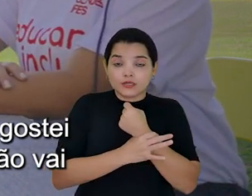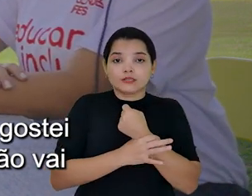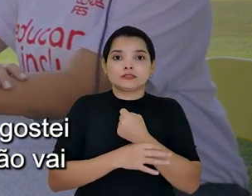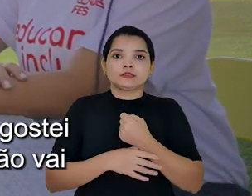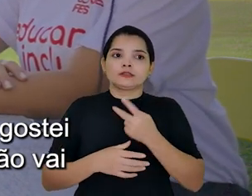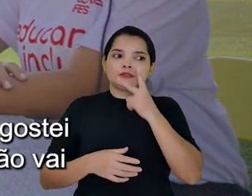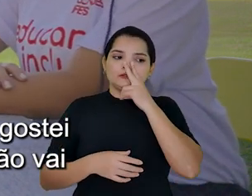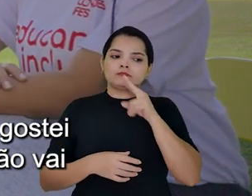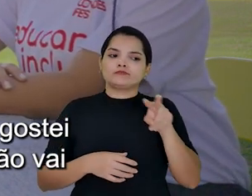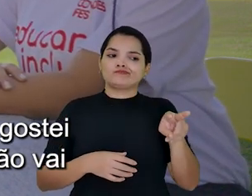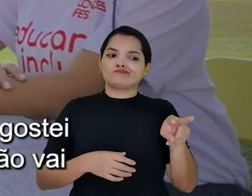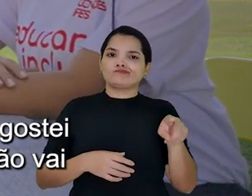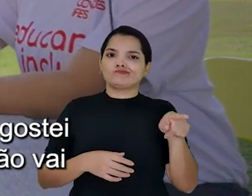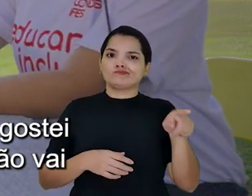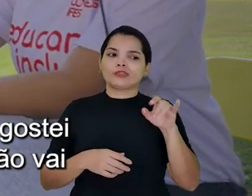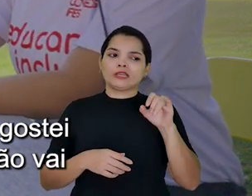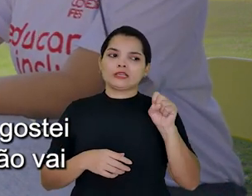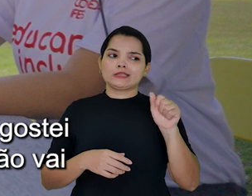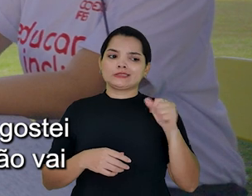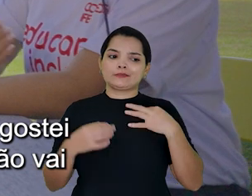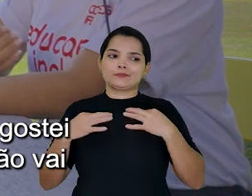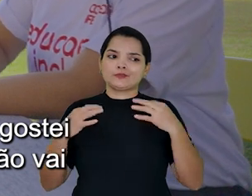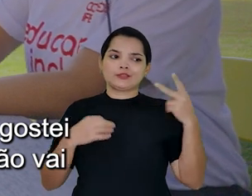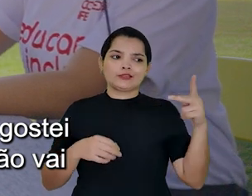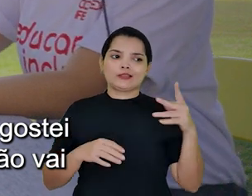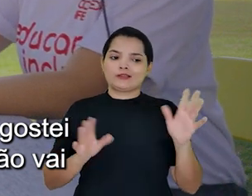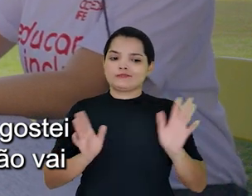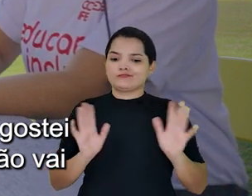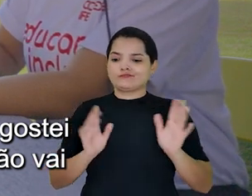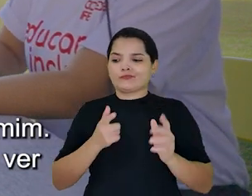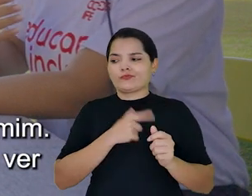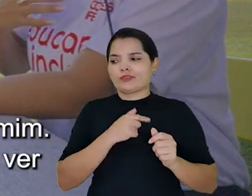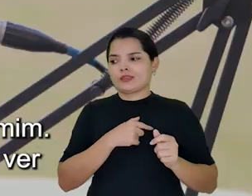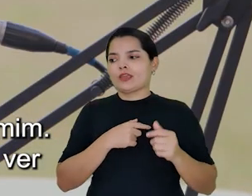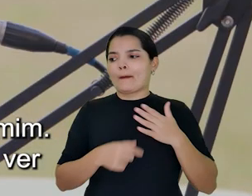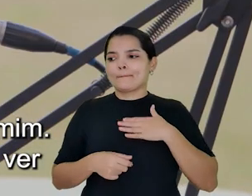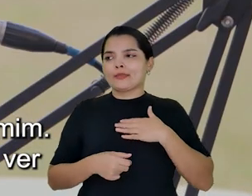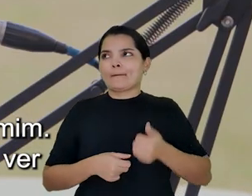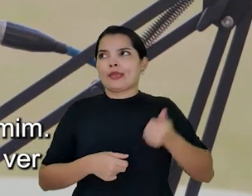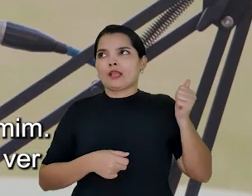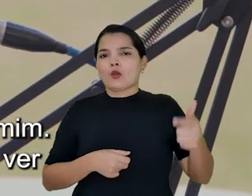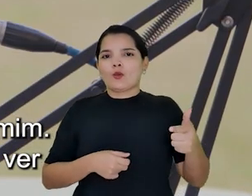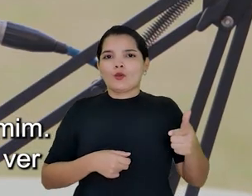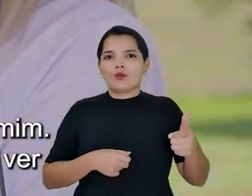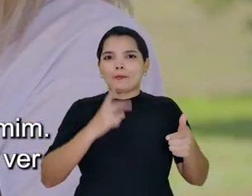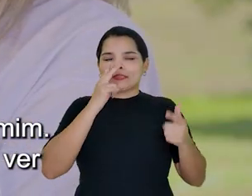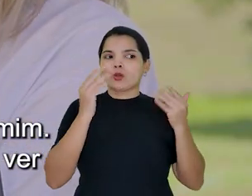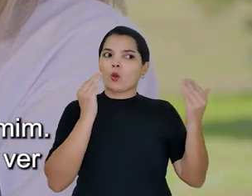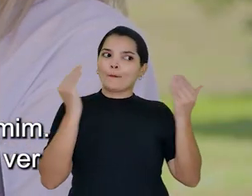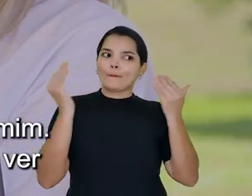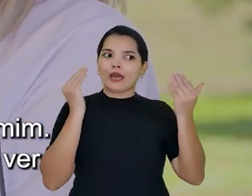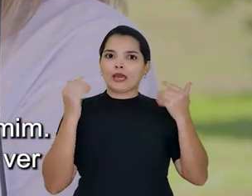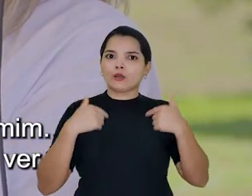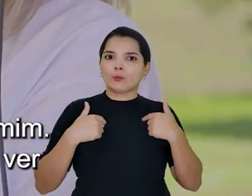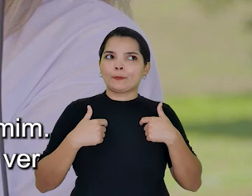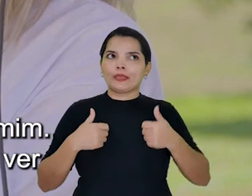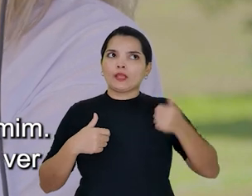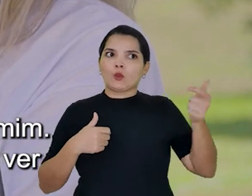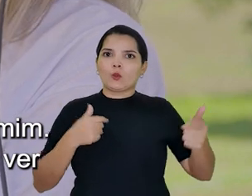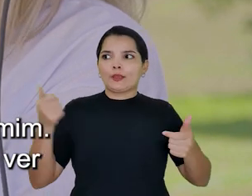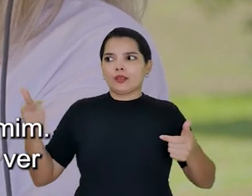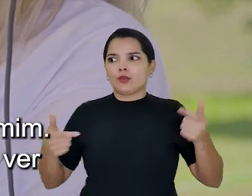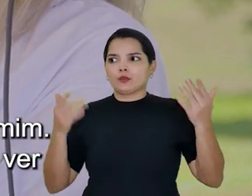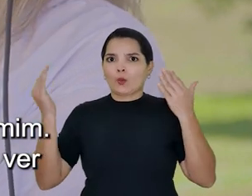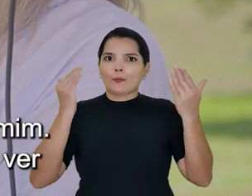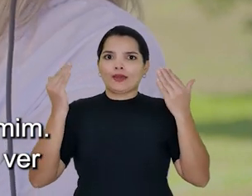Isa gostei não prefiro a minha eu fico comparando e não vai a lugar nenhum porque eu não tô segura de mim sim mas se eu